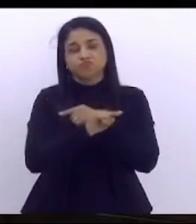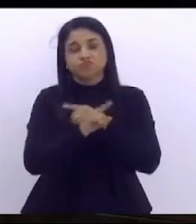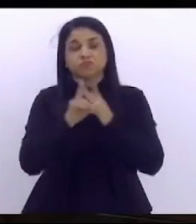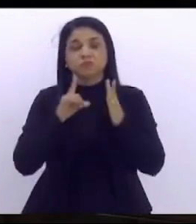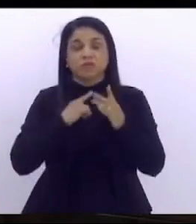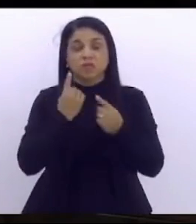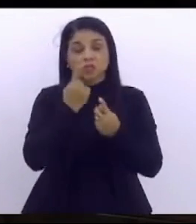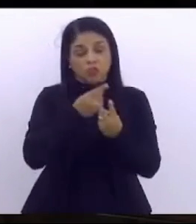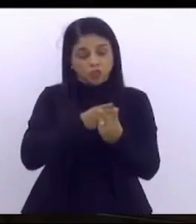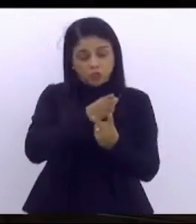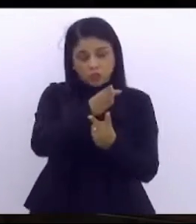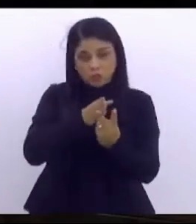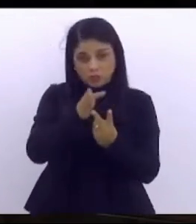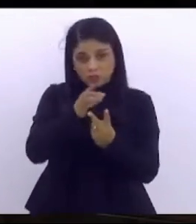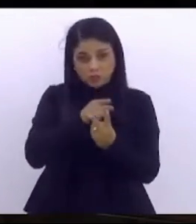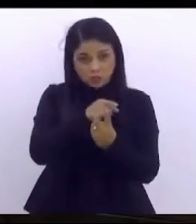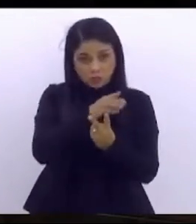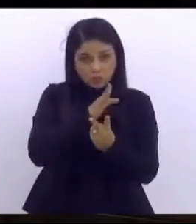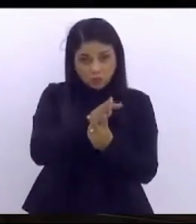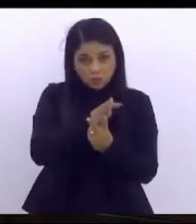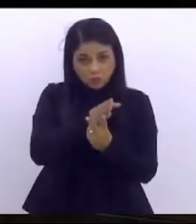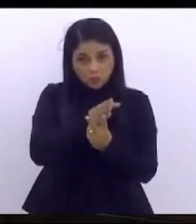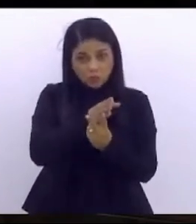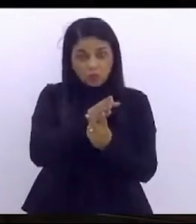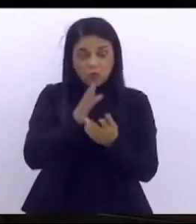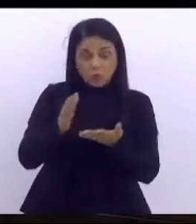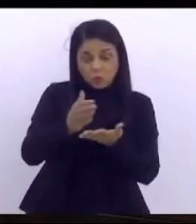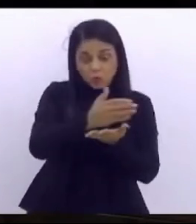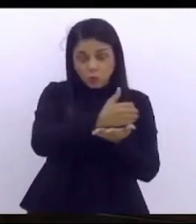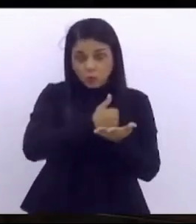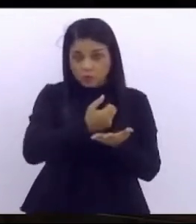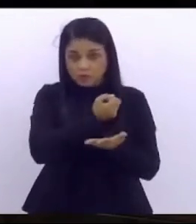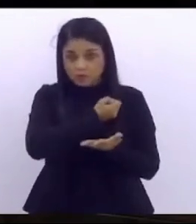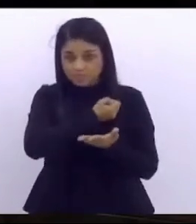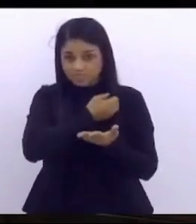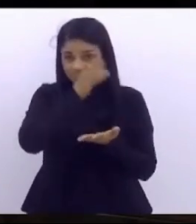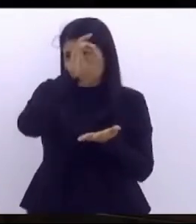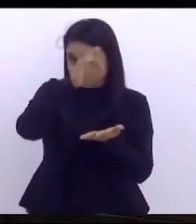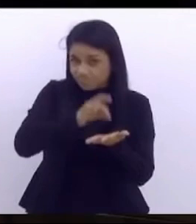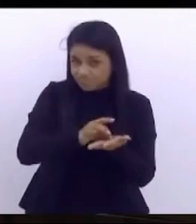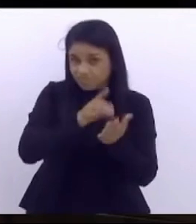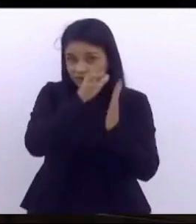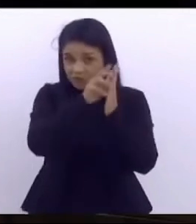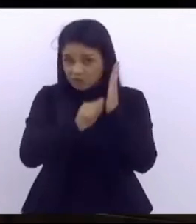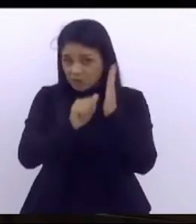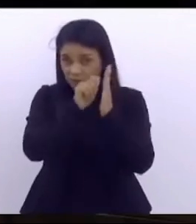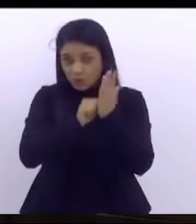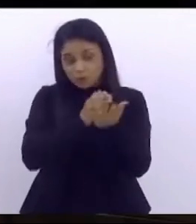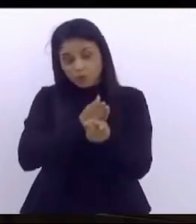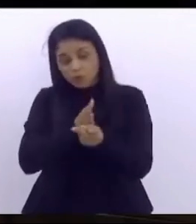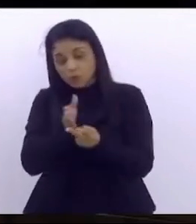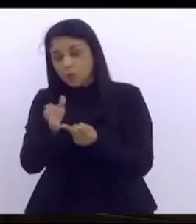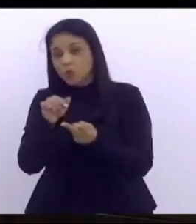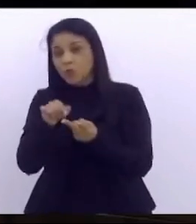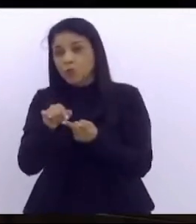De um lado, os números oficiais, onde é legalizado, e do outro lado, as